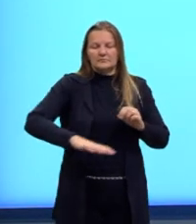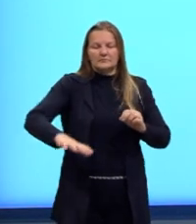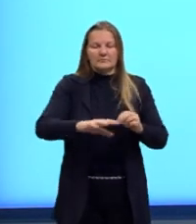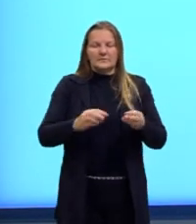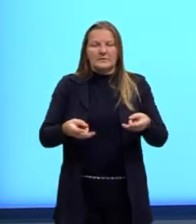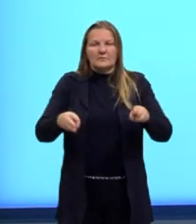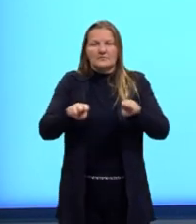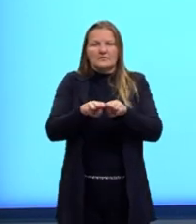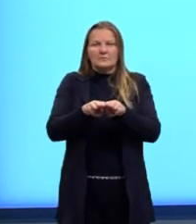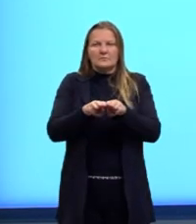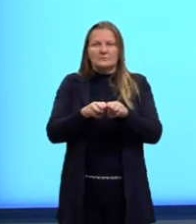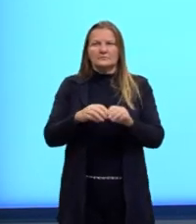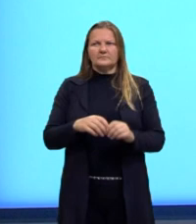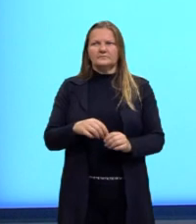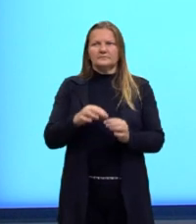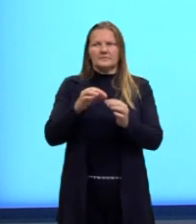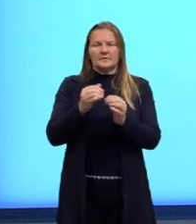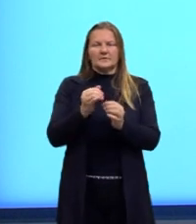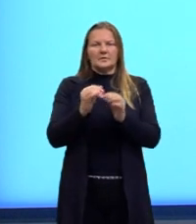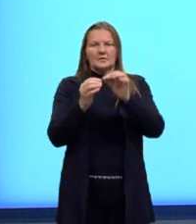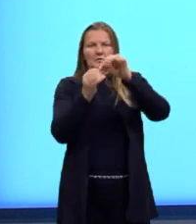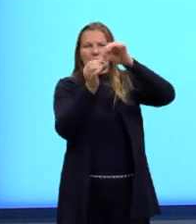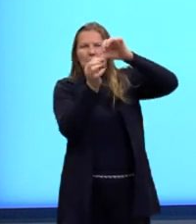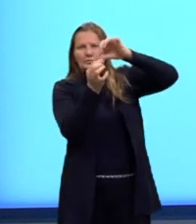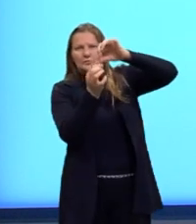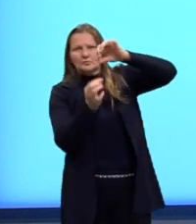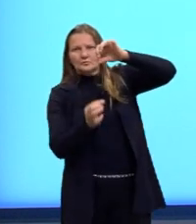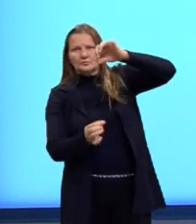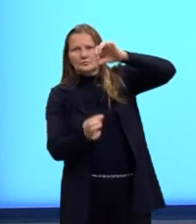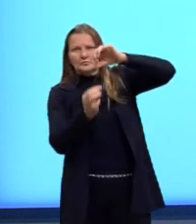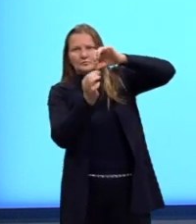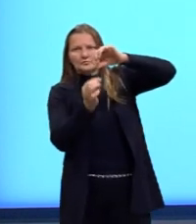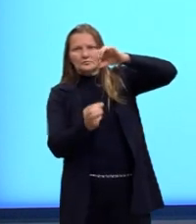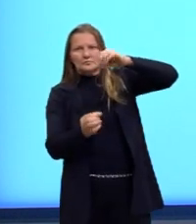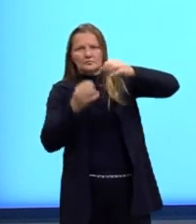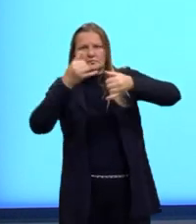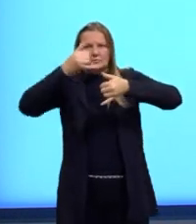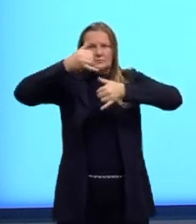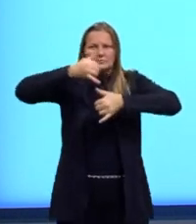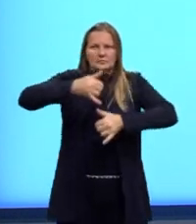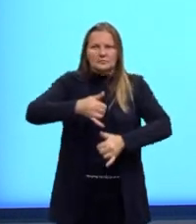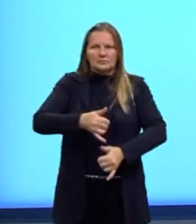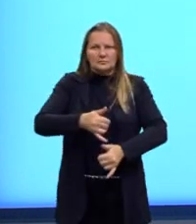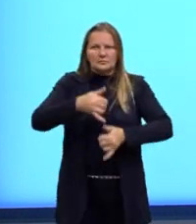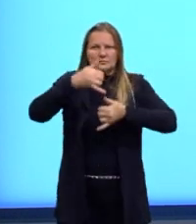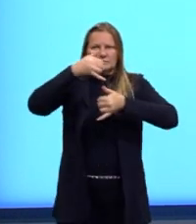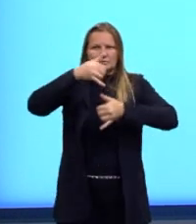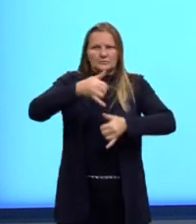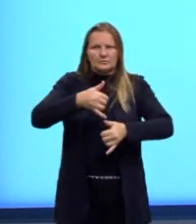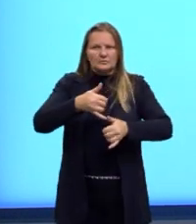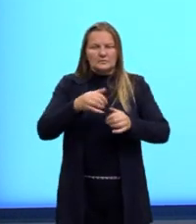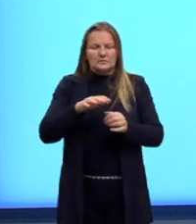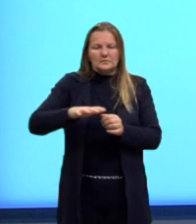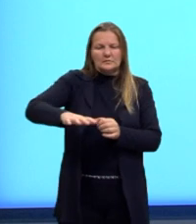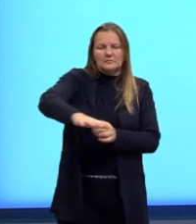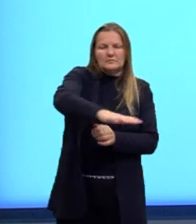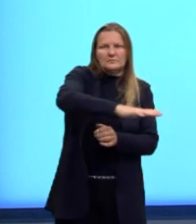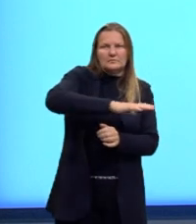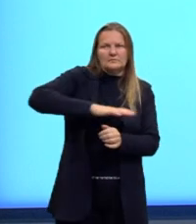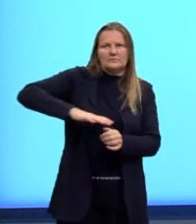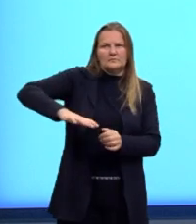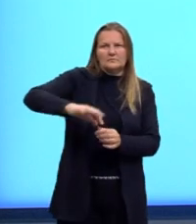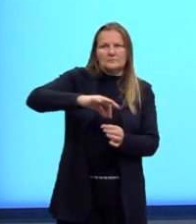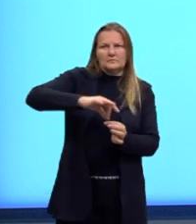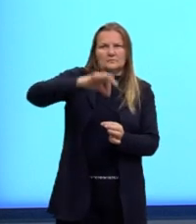Então, eu estou gerando, né? Tem aqui uma corrente passando. E a gente vai observar que existe um campo magnético ao redor,